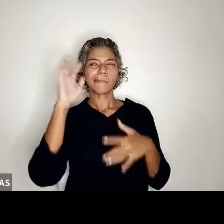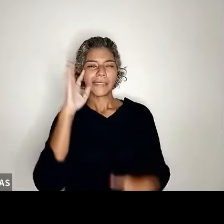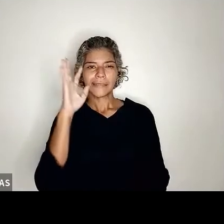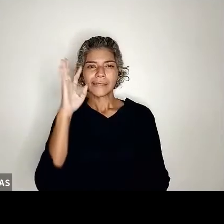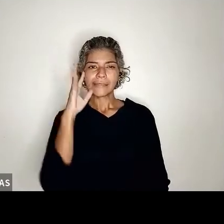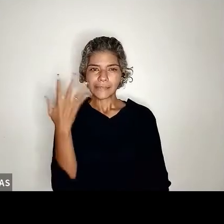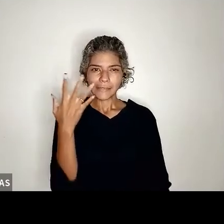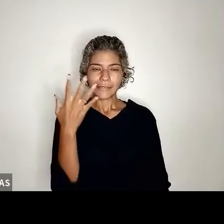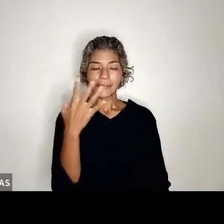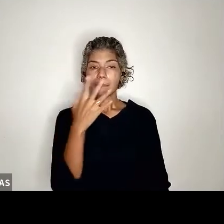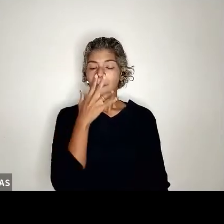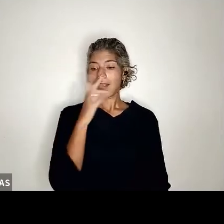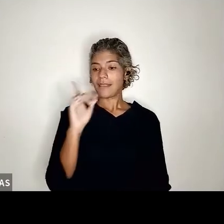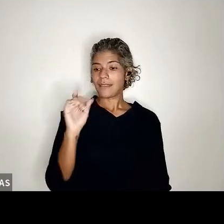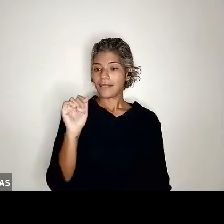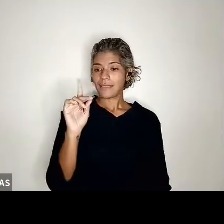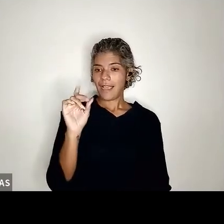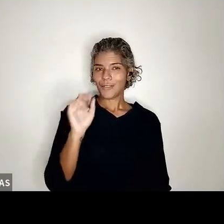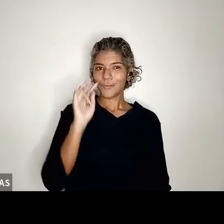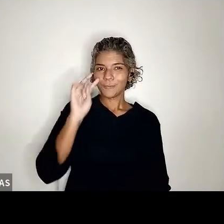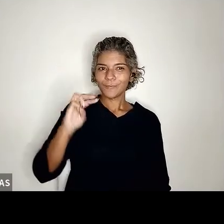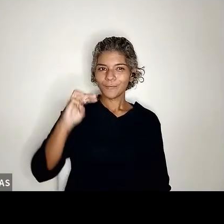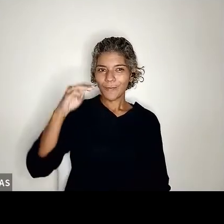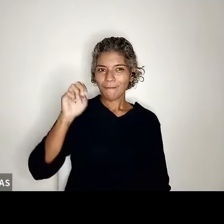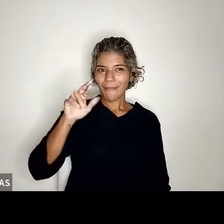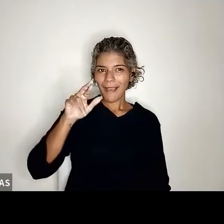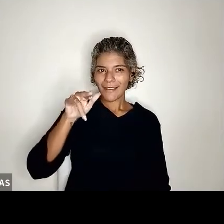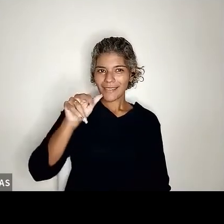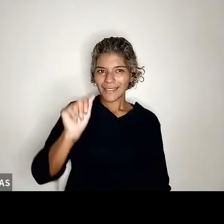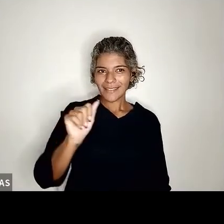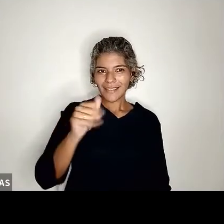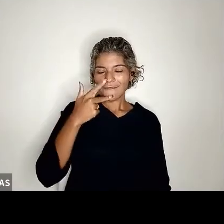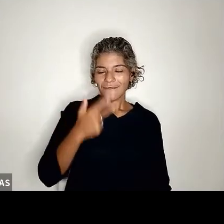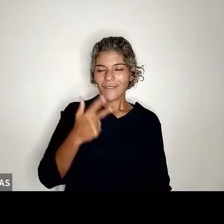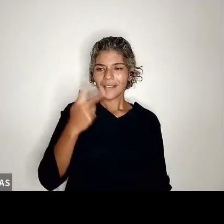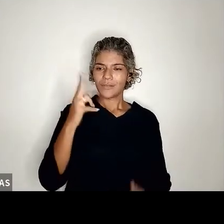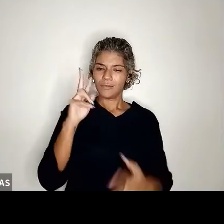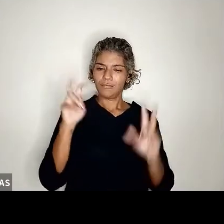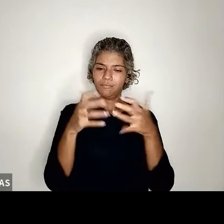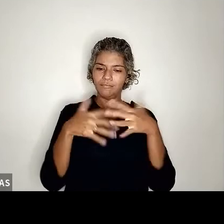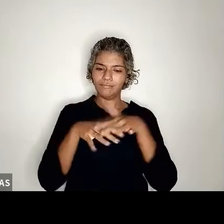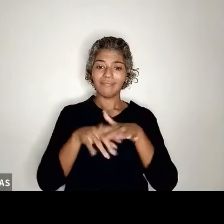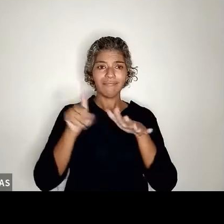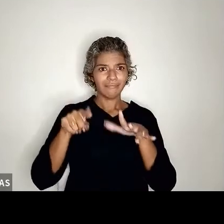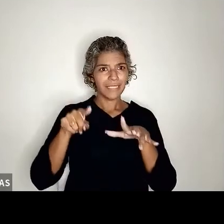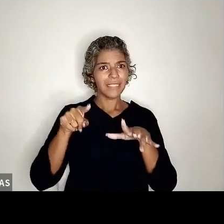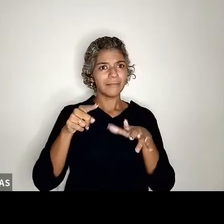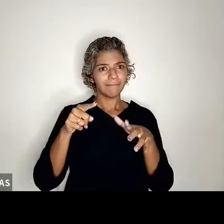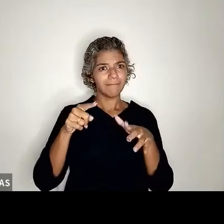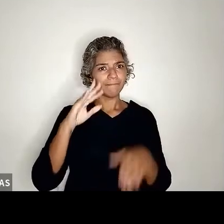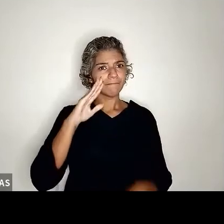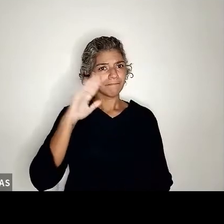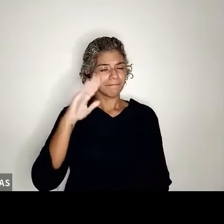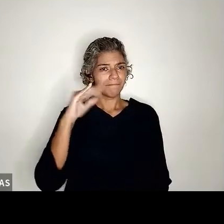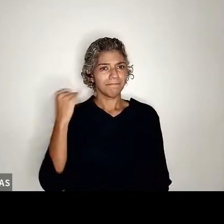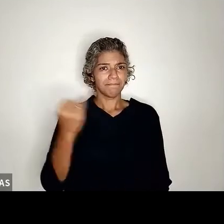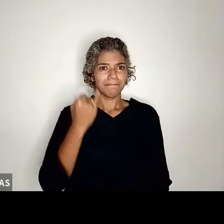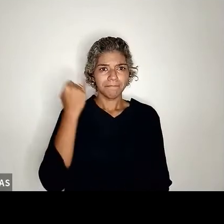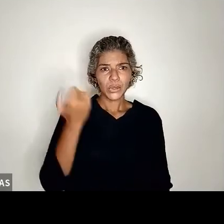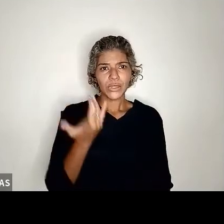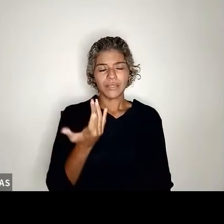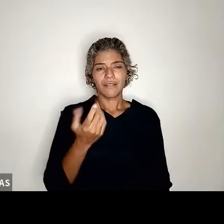que a Marina traz, todo esse debate da inclusão, ele é realmente fundamental, a Vlesca falando,